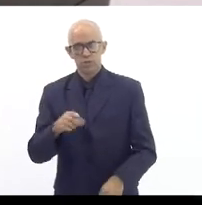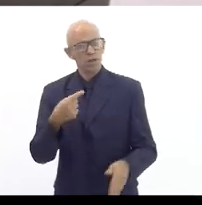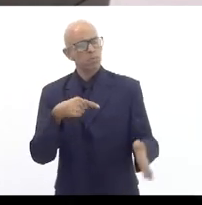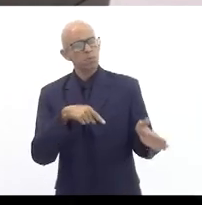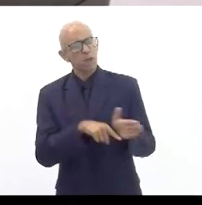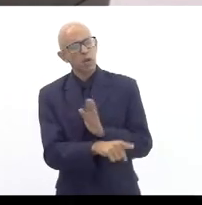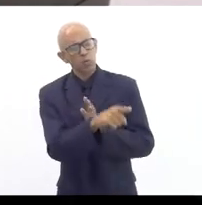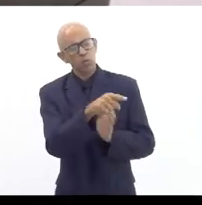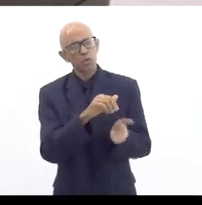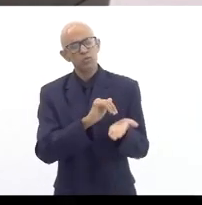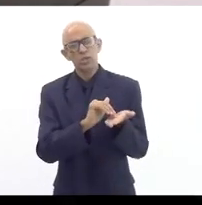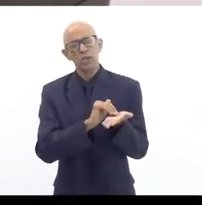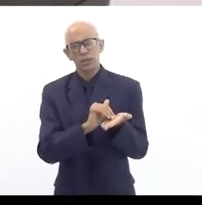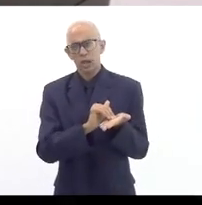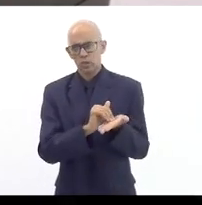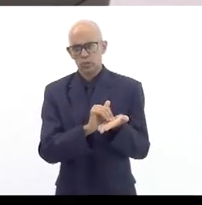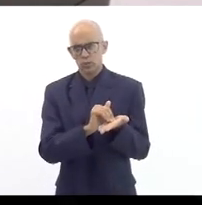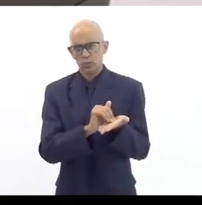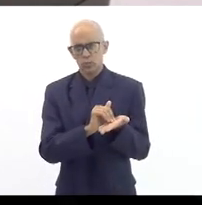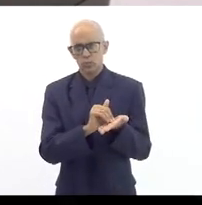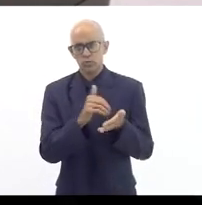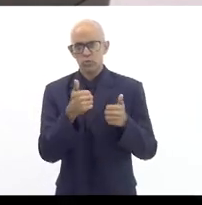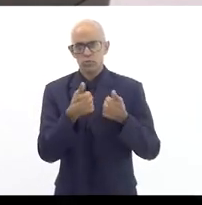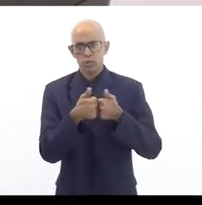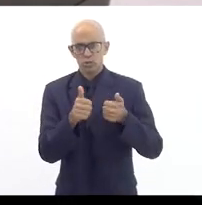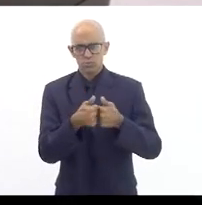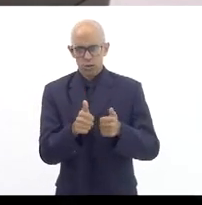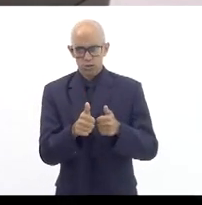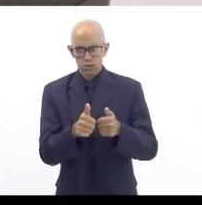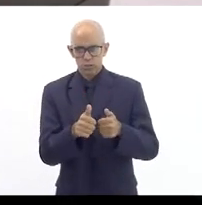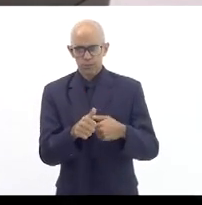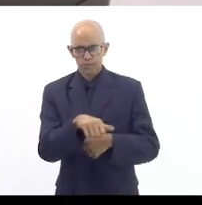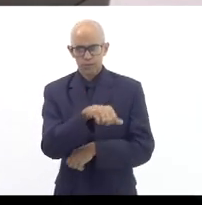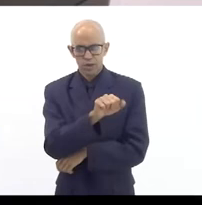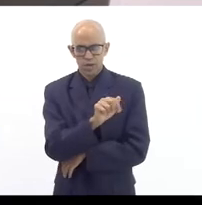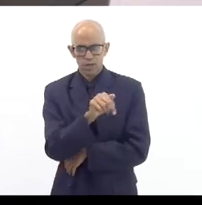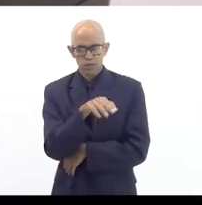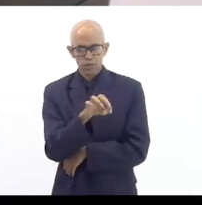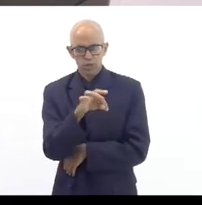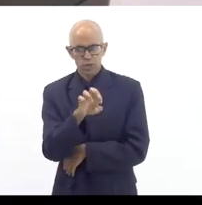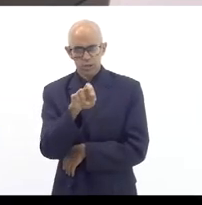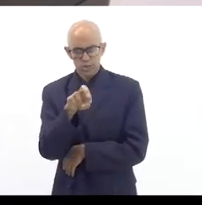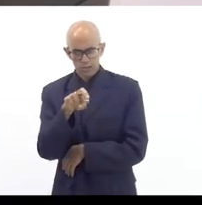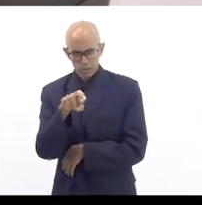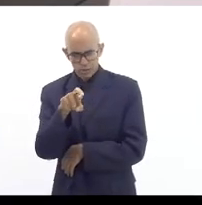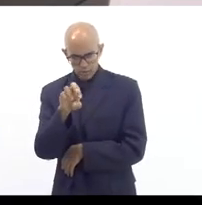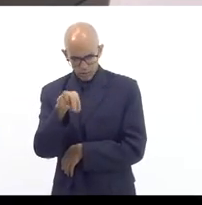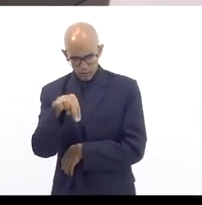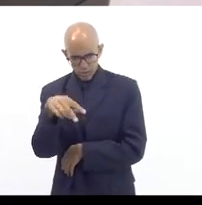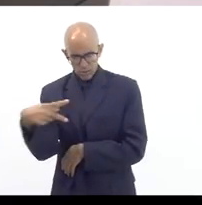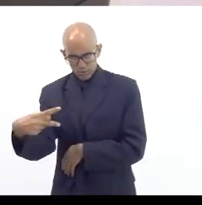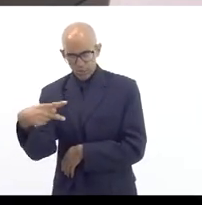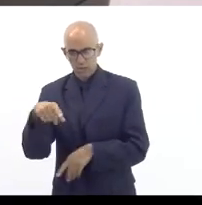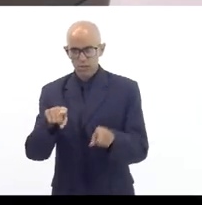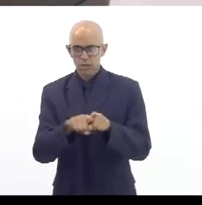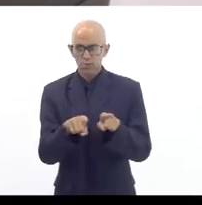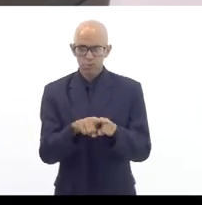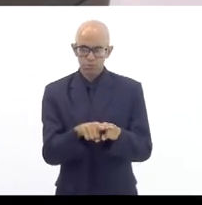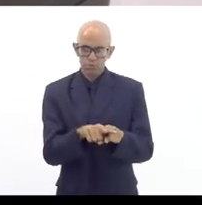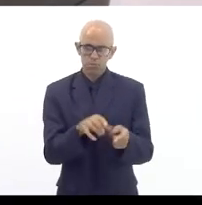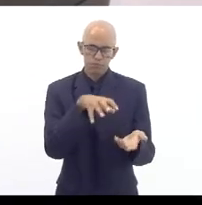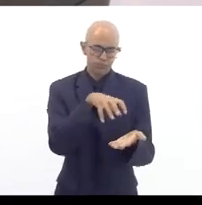pergunto ao secretário de Transporte do Estado de Janeiro, a Getransp, e a operadora,